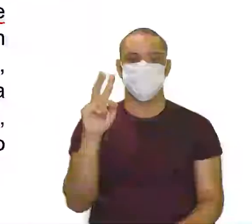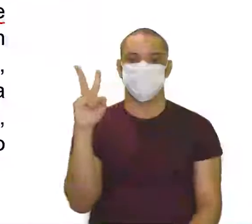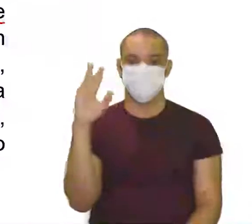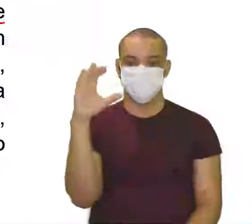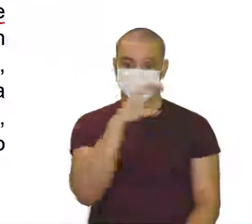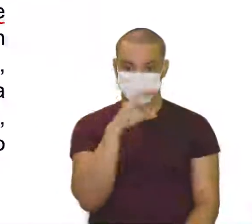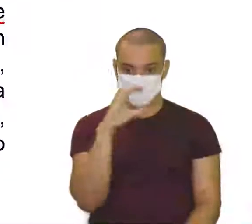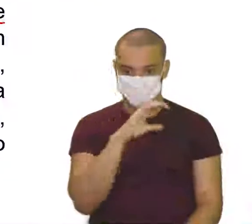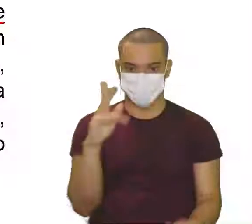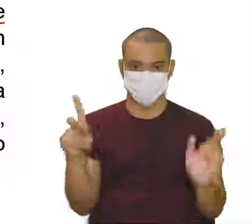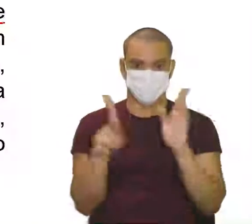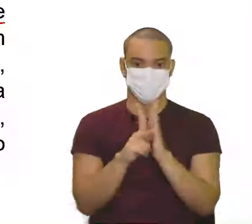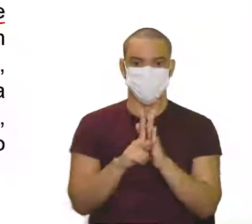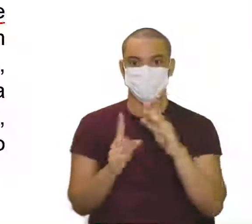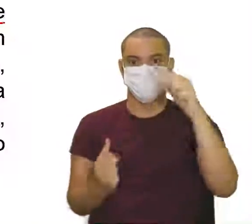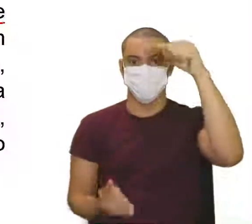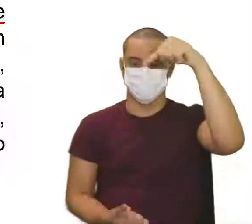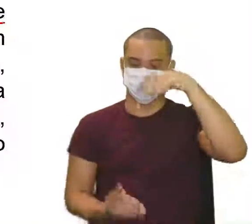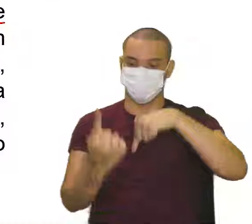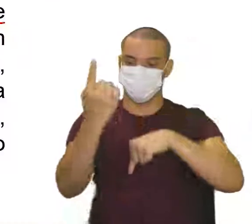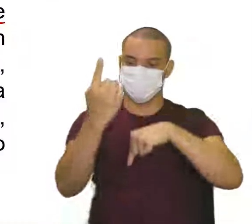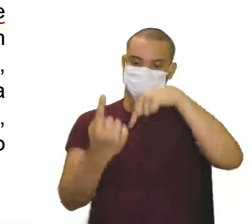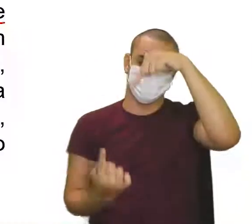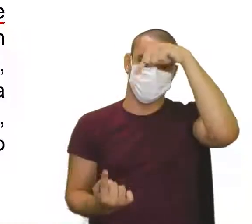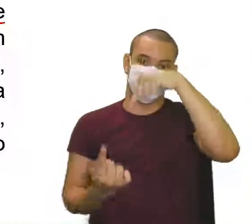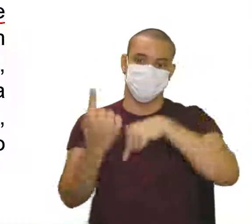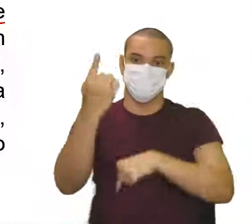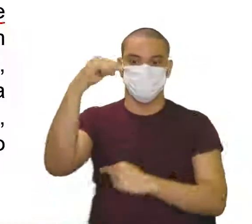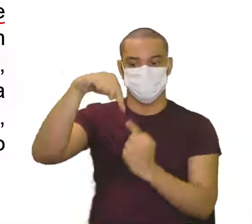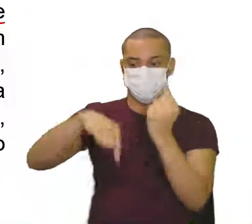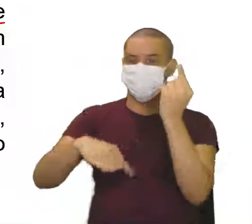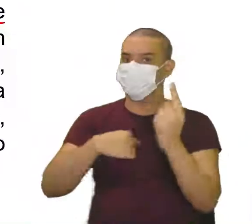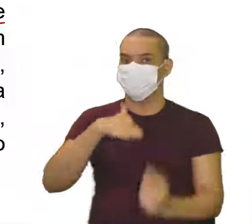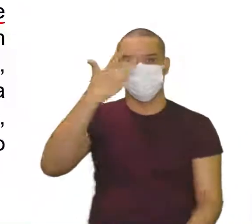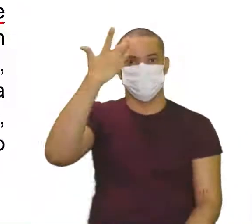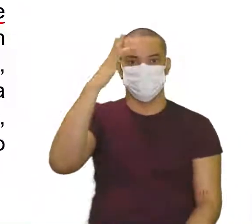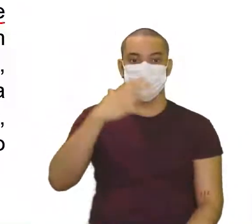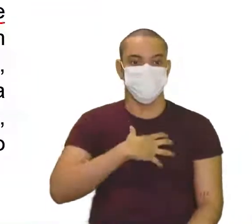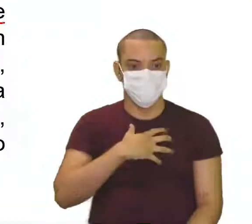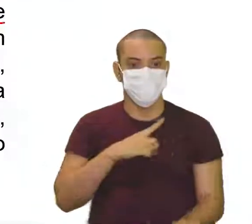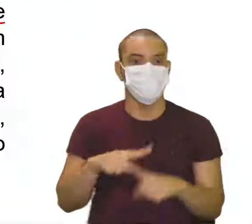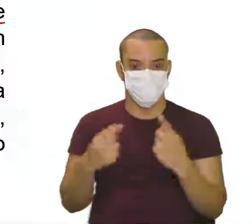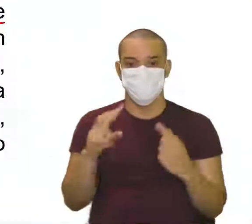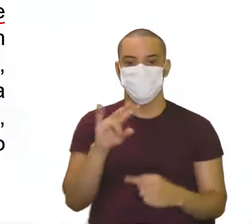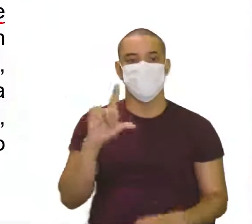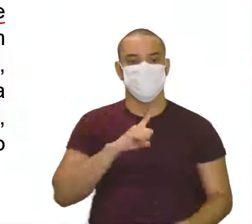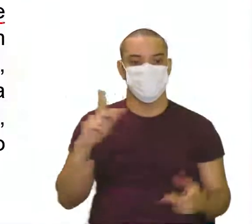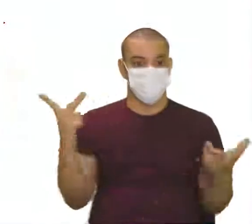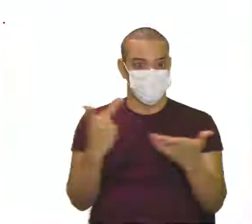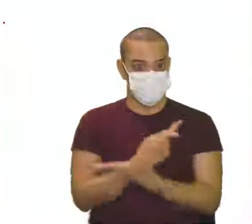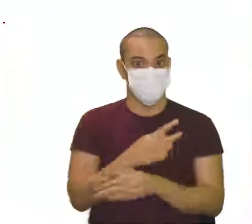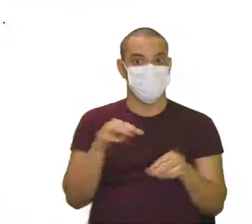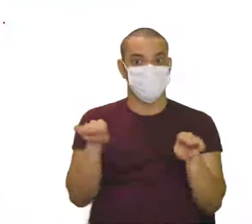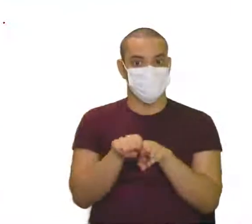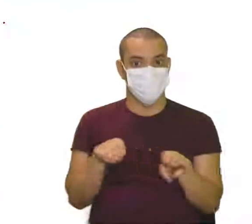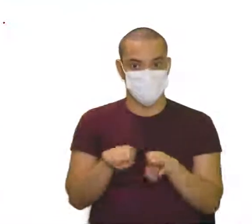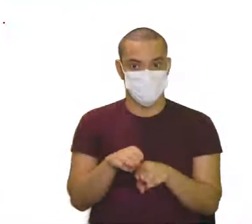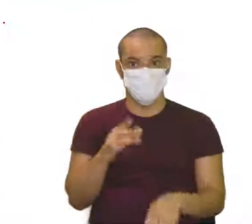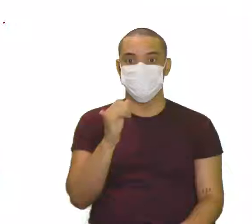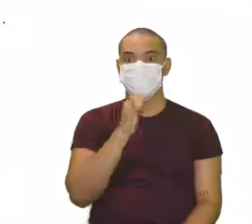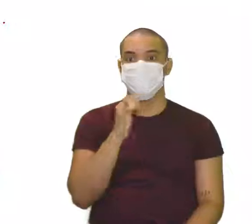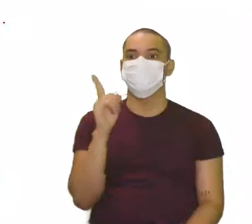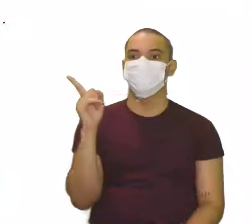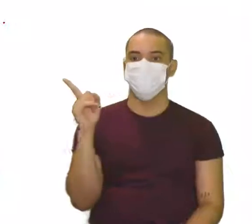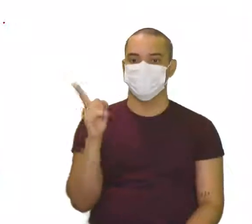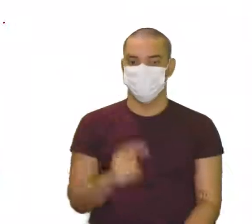seja, para cima ou para baixo. Este será o sentido do vetor força magnética. Se liga aqui, olha só,